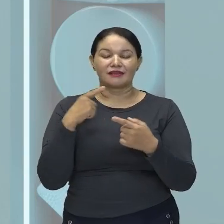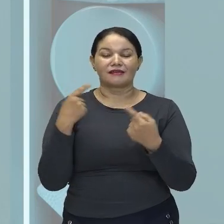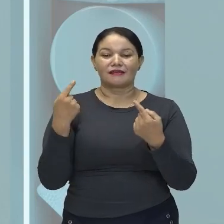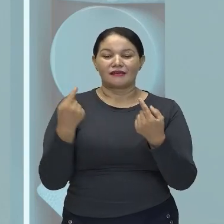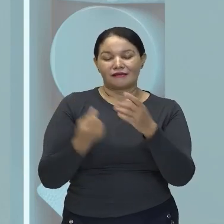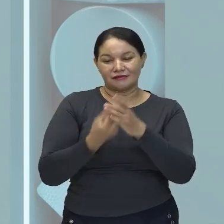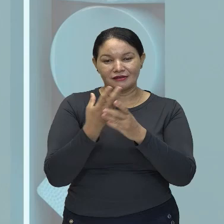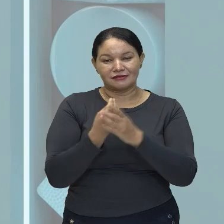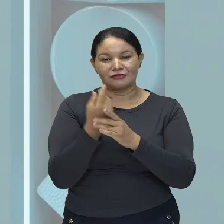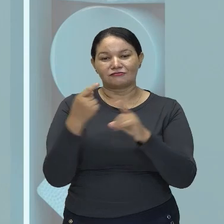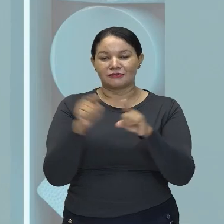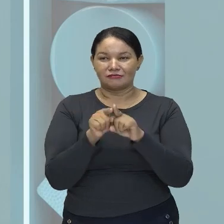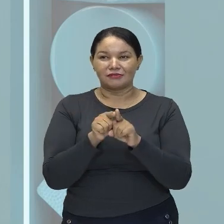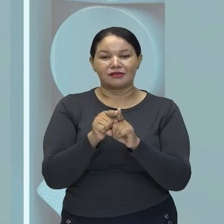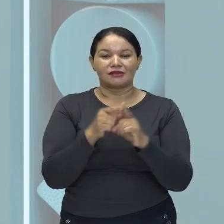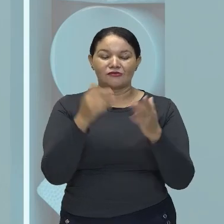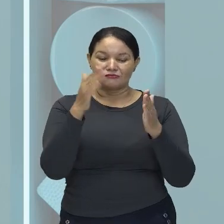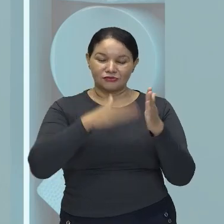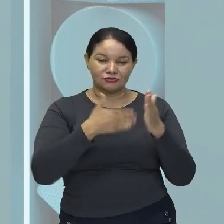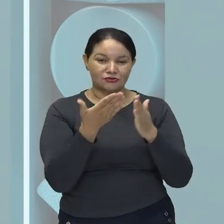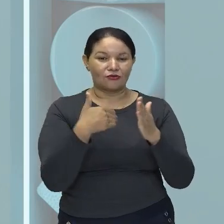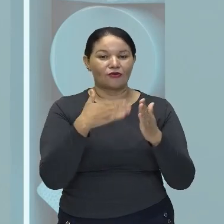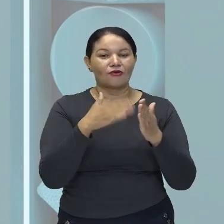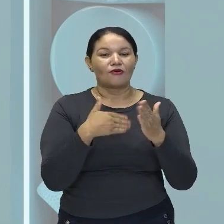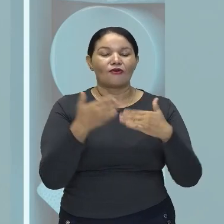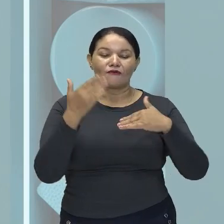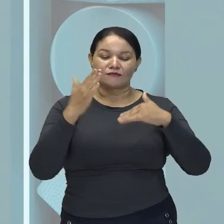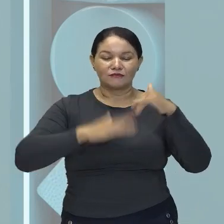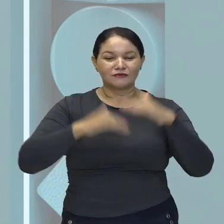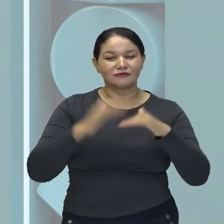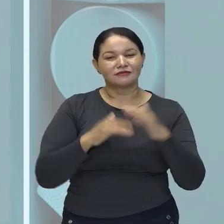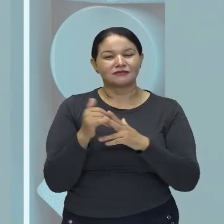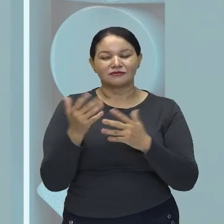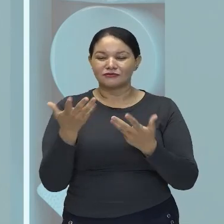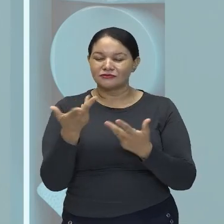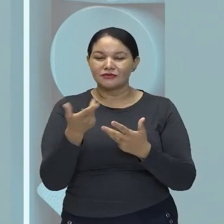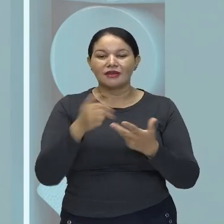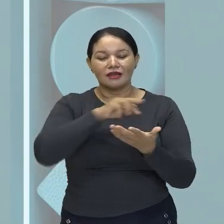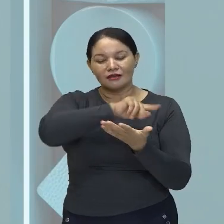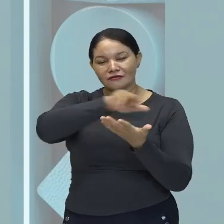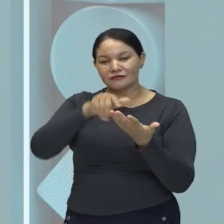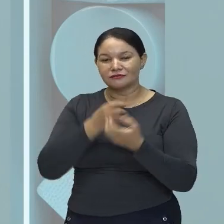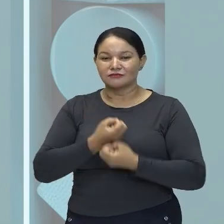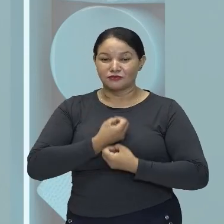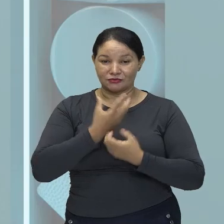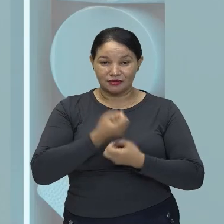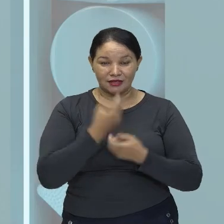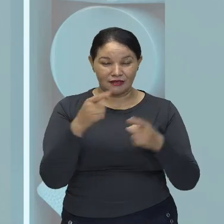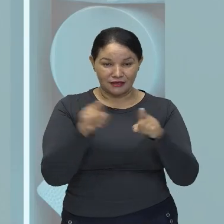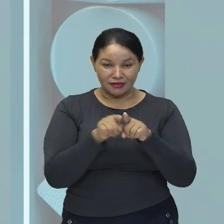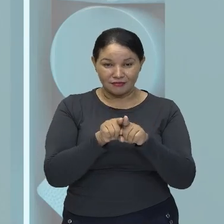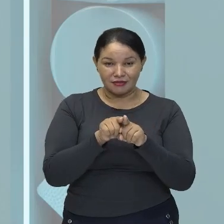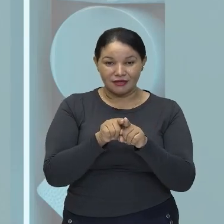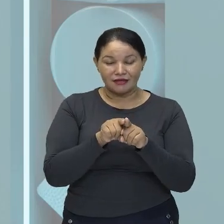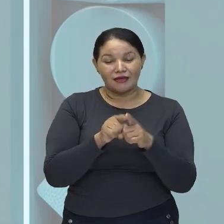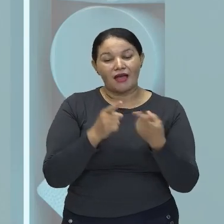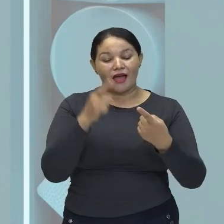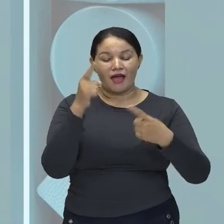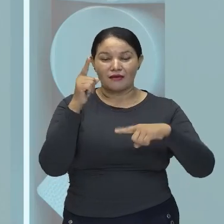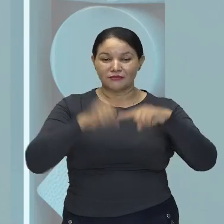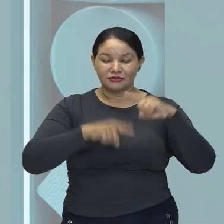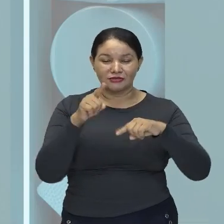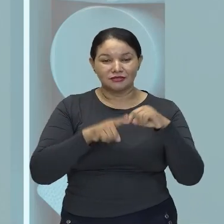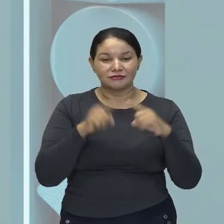um pintor, um escultor, um poeta, sempre que vai produzir alguma obra, ele